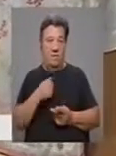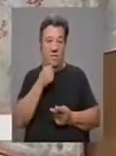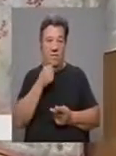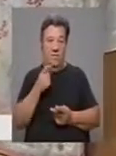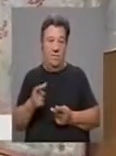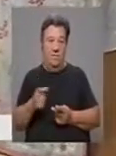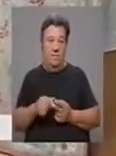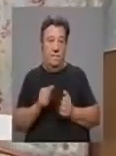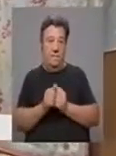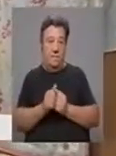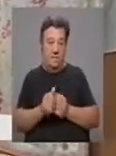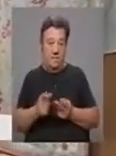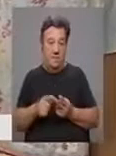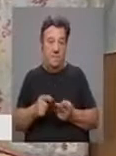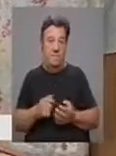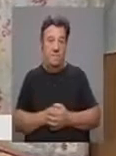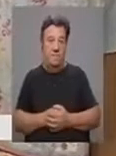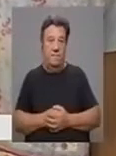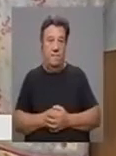usámos papel,